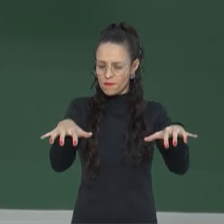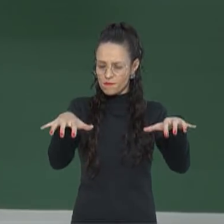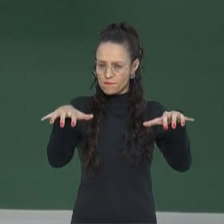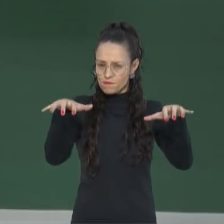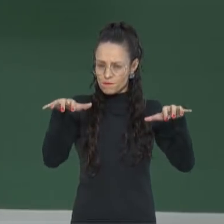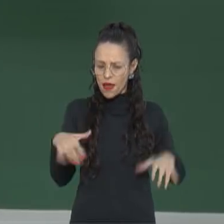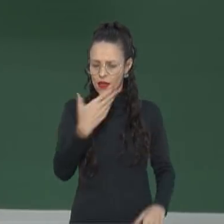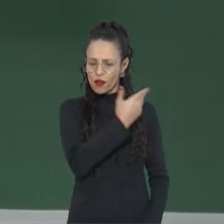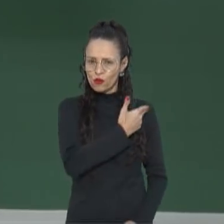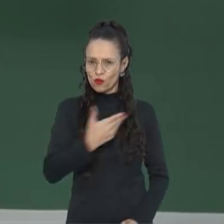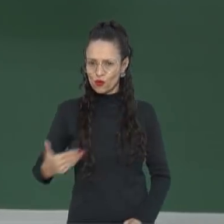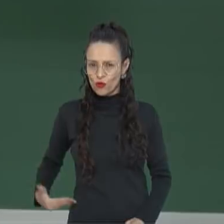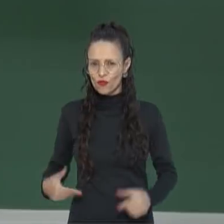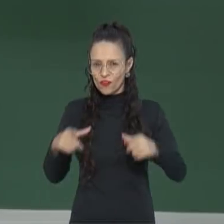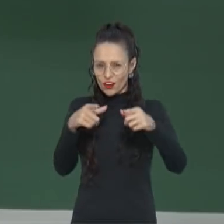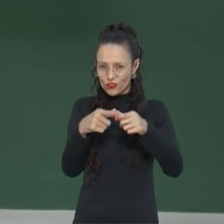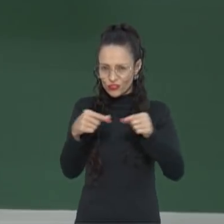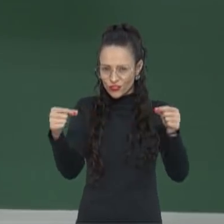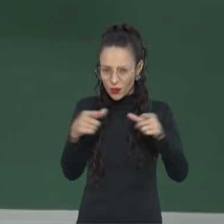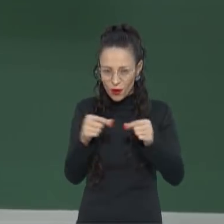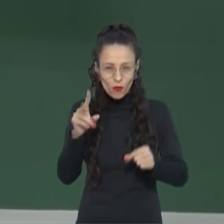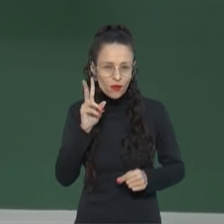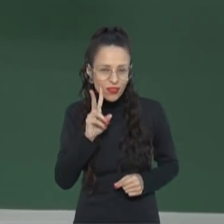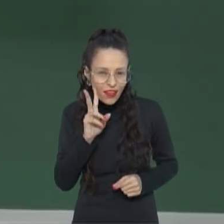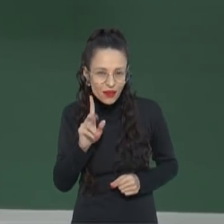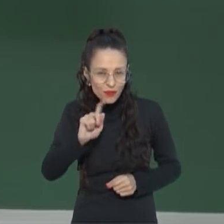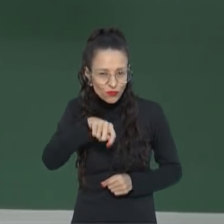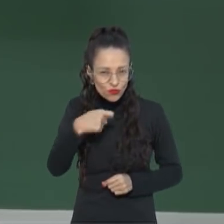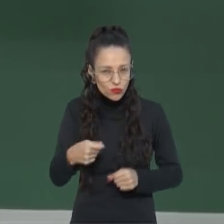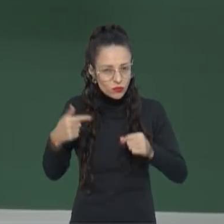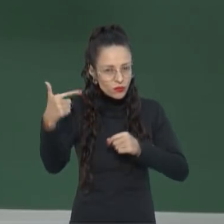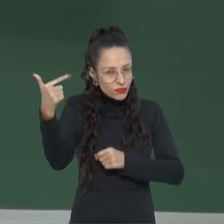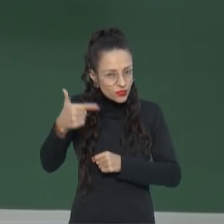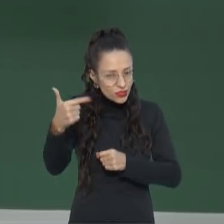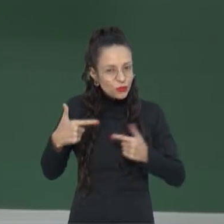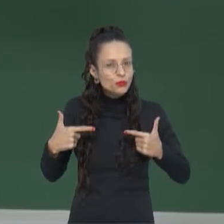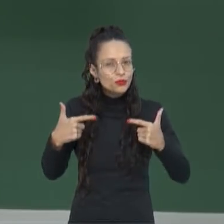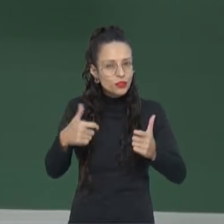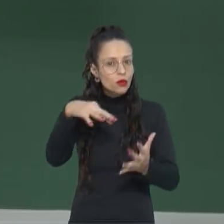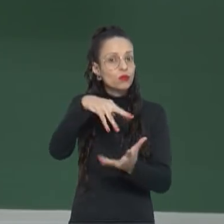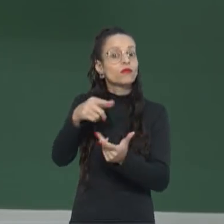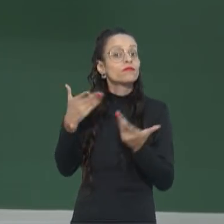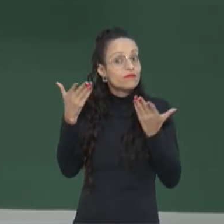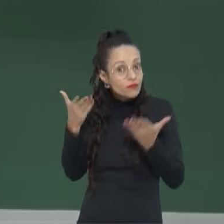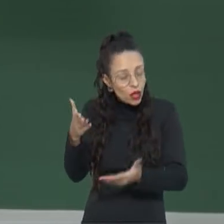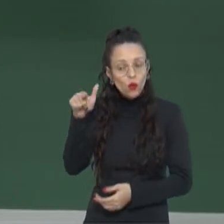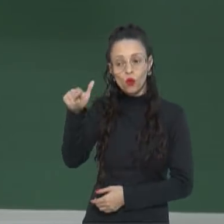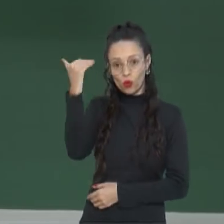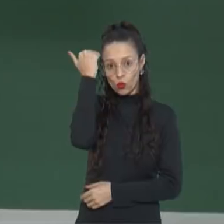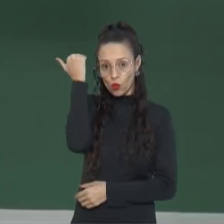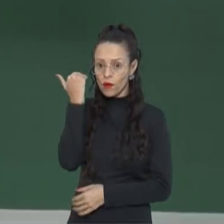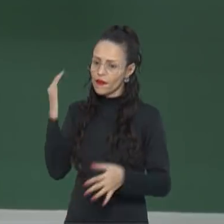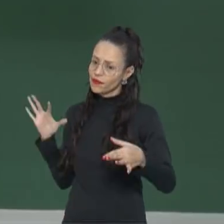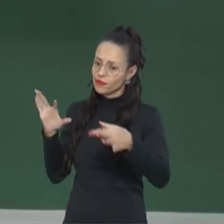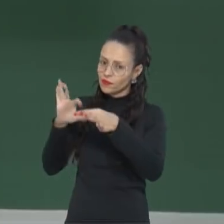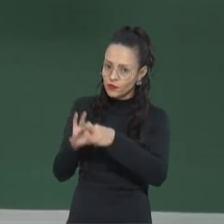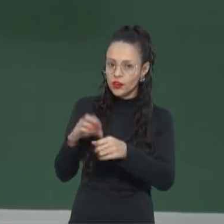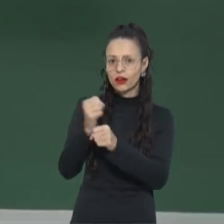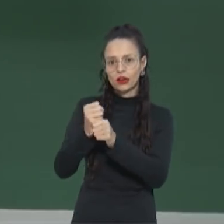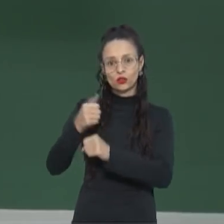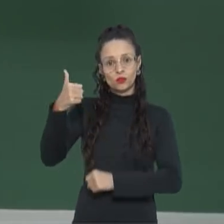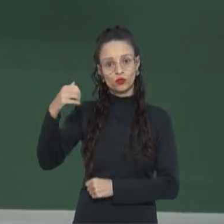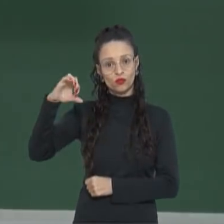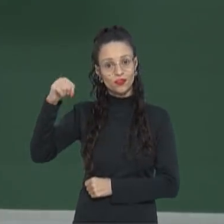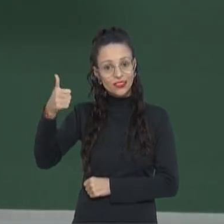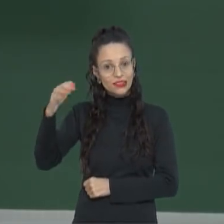e a expansão japonesa, quando a gente foi falar da Segunda Guerra Mundial, isso, a Coreia fazia parte aí desde 1910 do